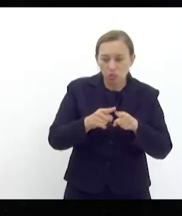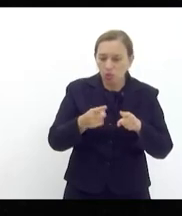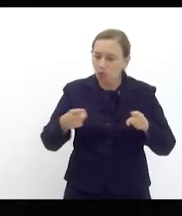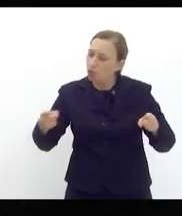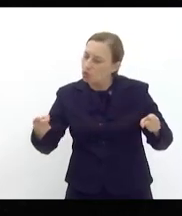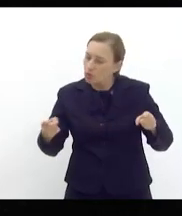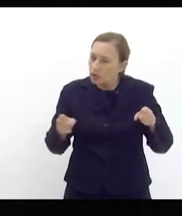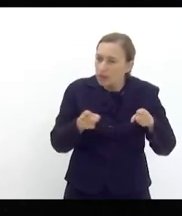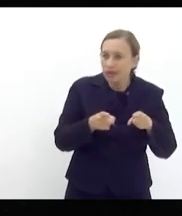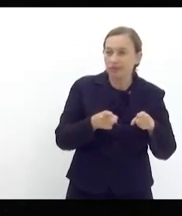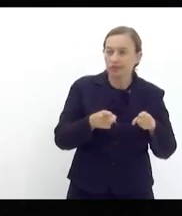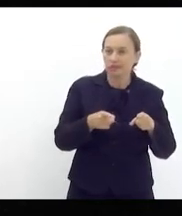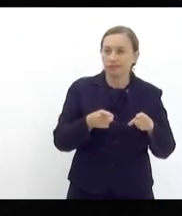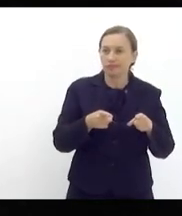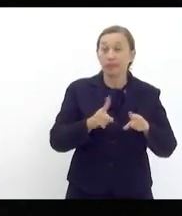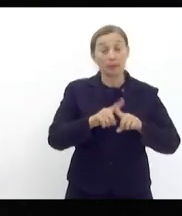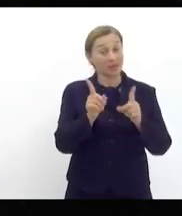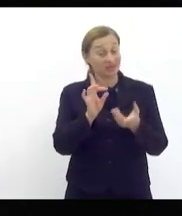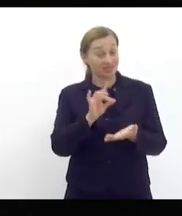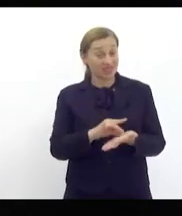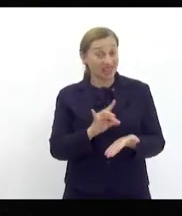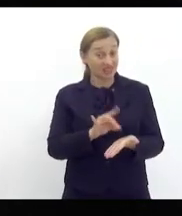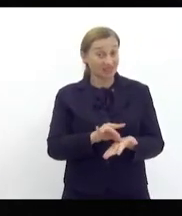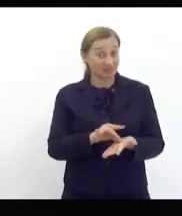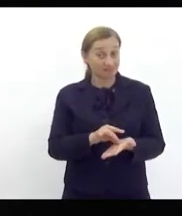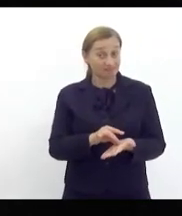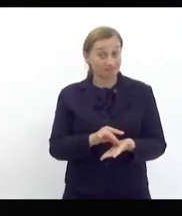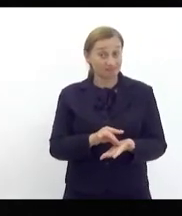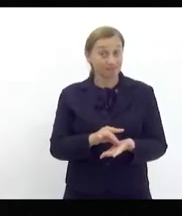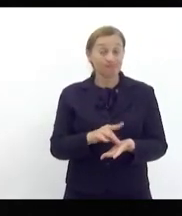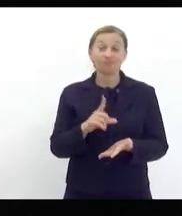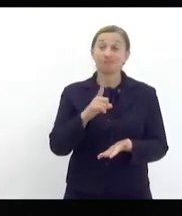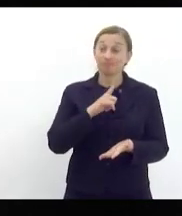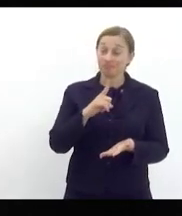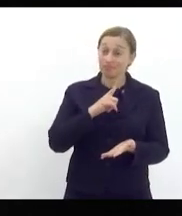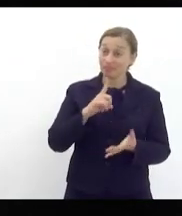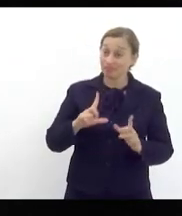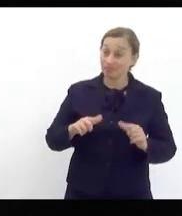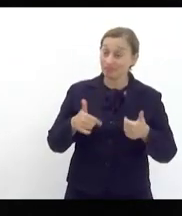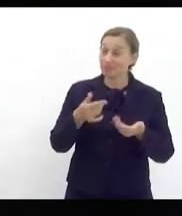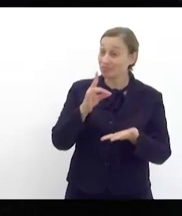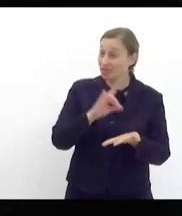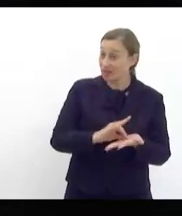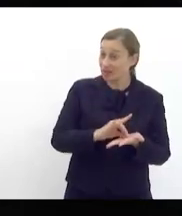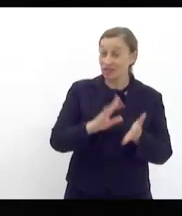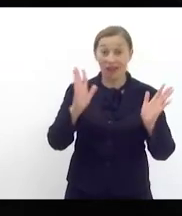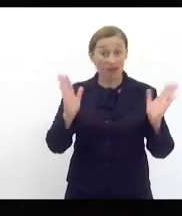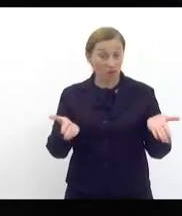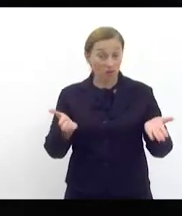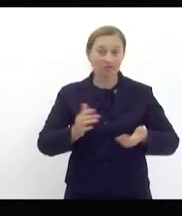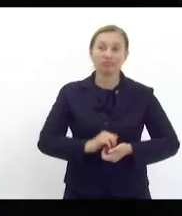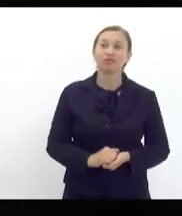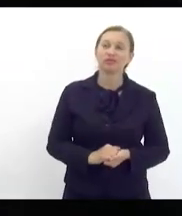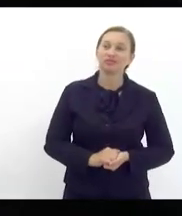mas a verdade é que nós temos que lidar com esta realidade agora